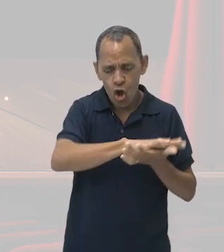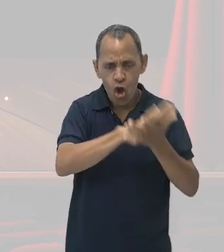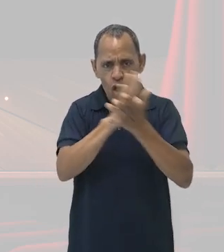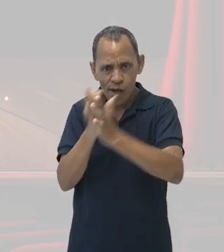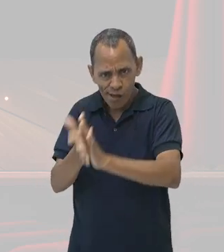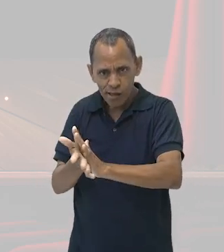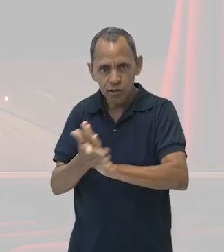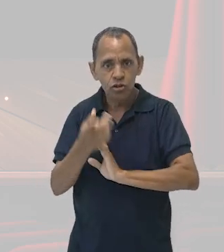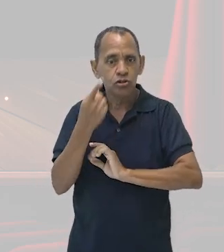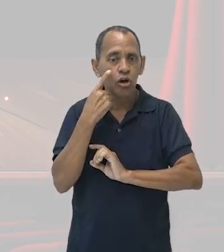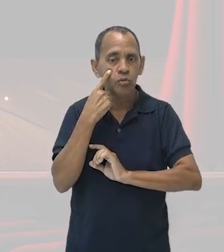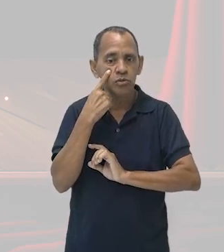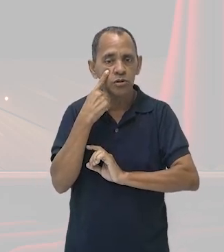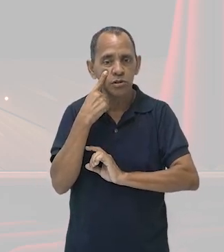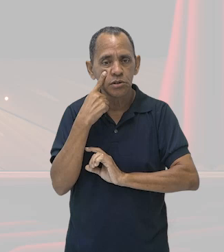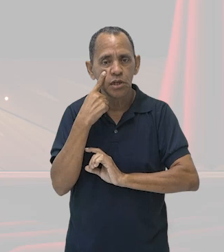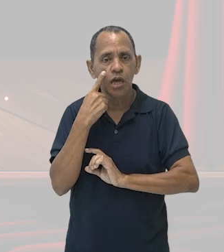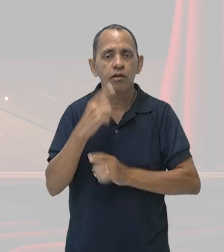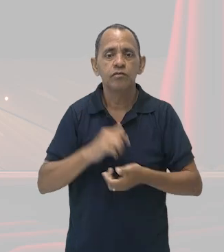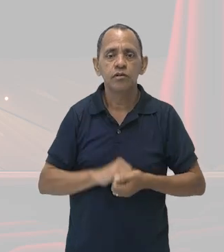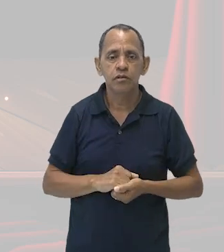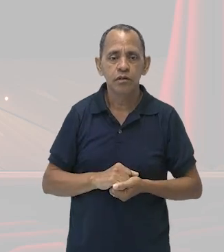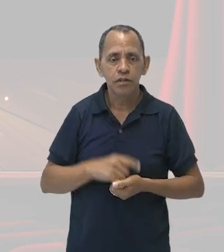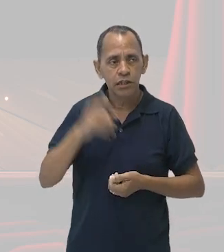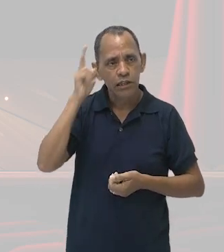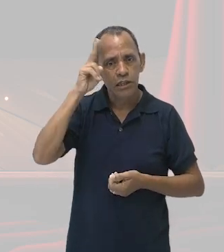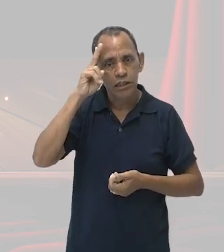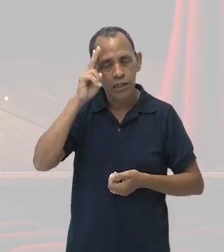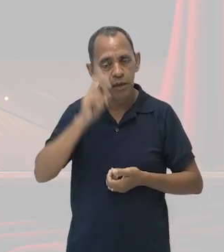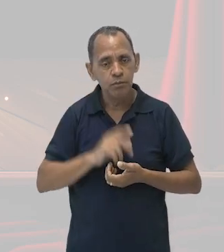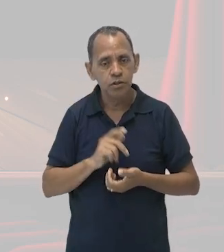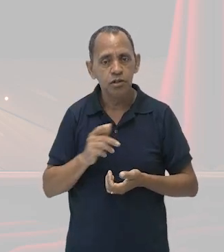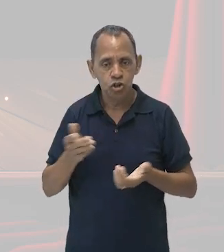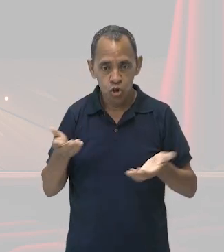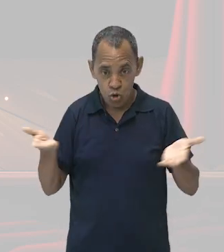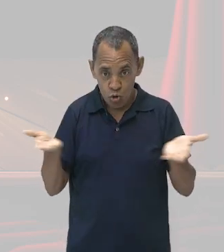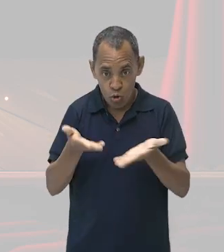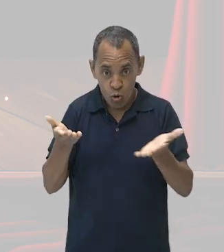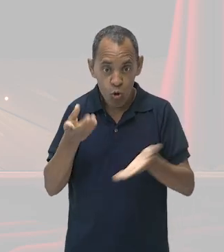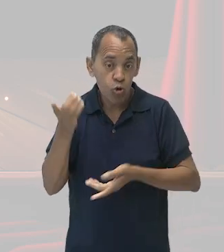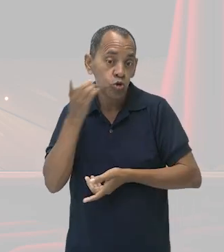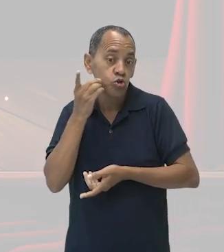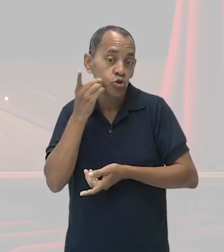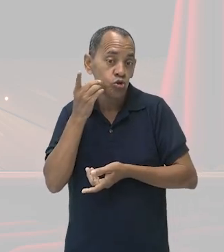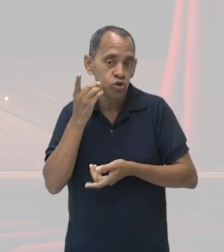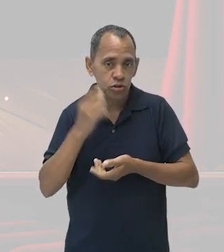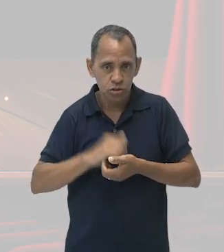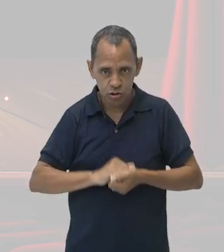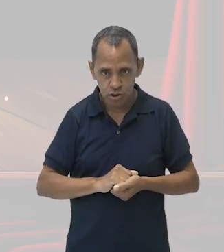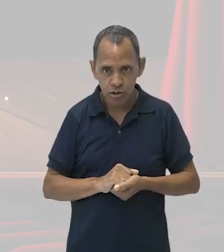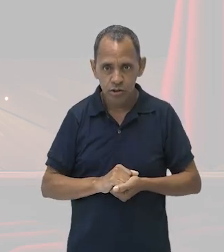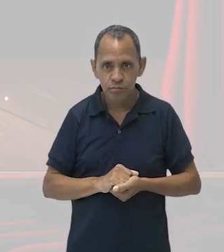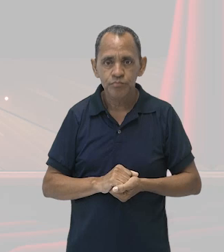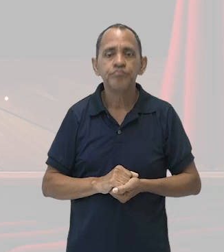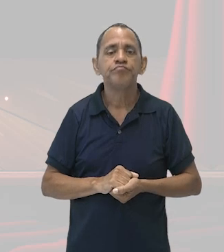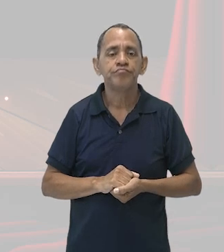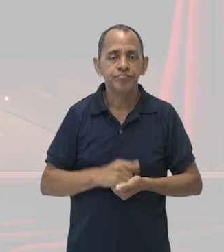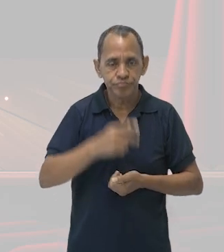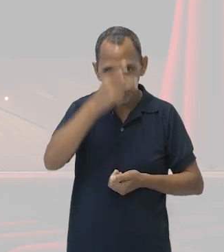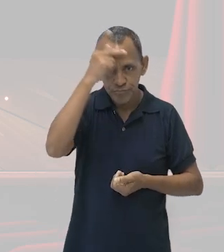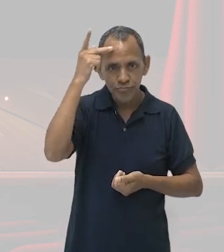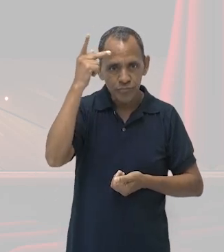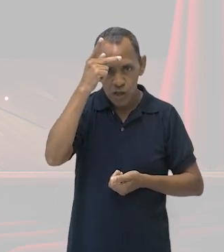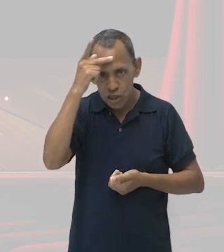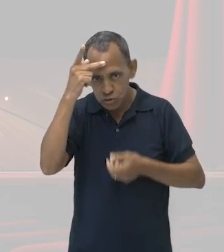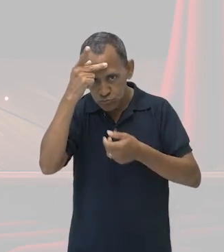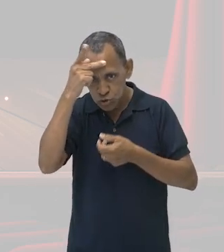bem e lembrem da nossa realidade dos dias de hoje. Nós temos, normalmente, né, as pessoas julgam que o